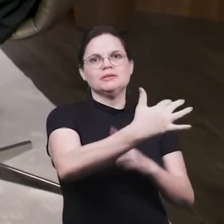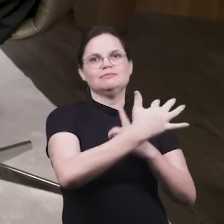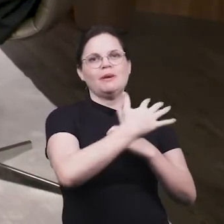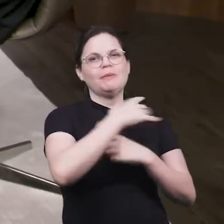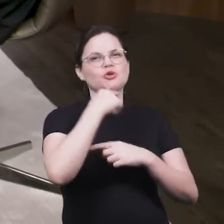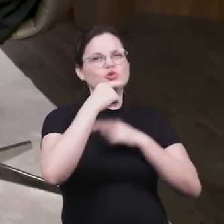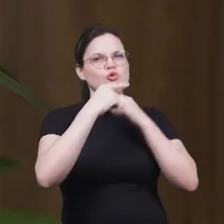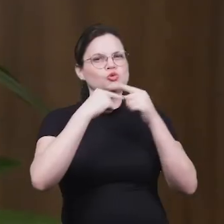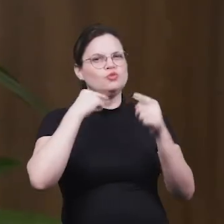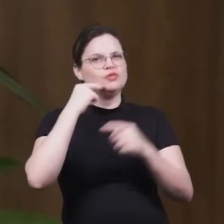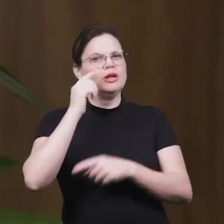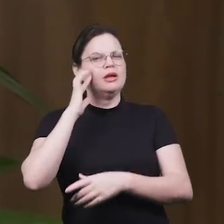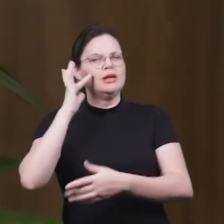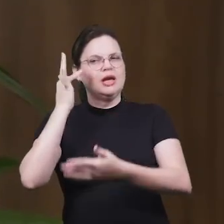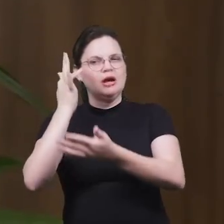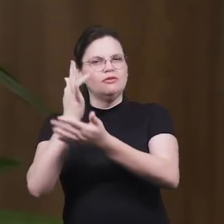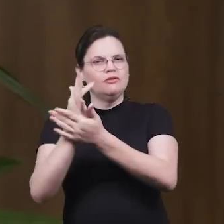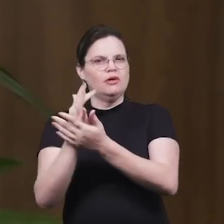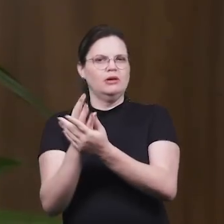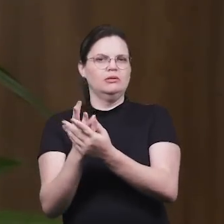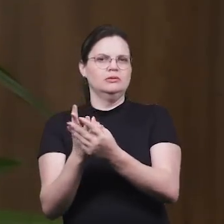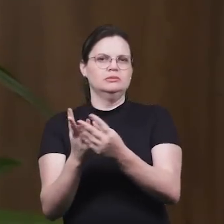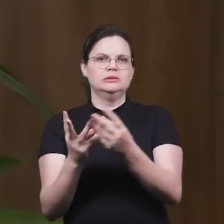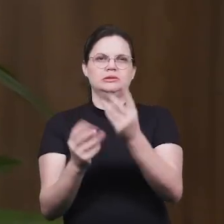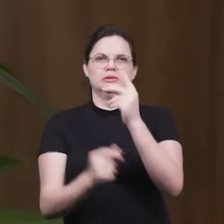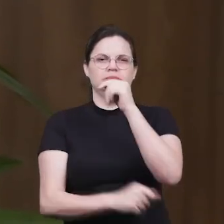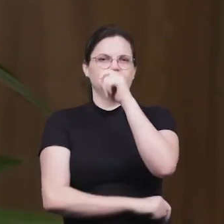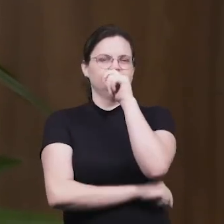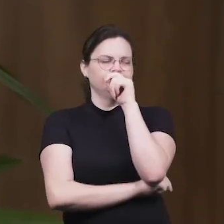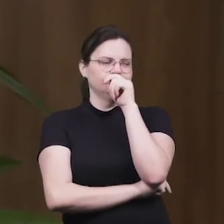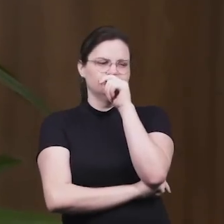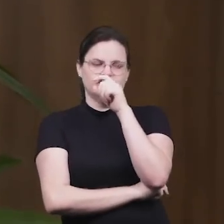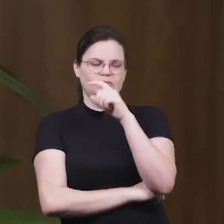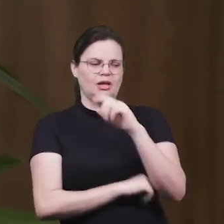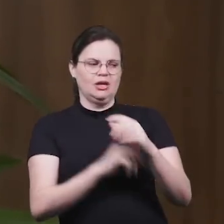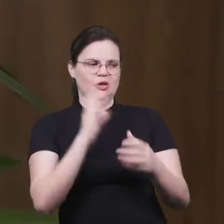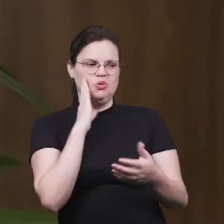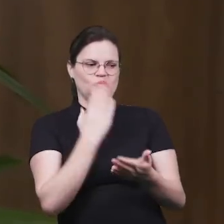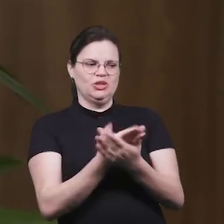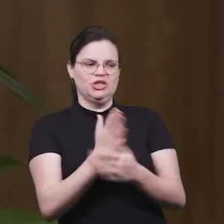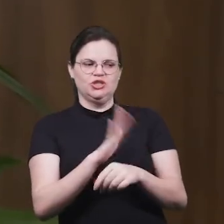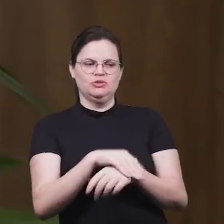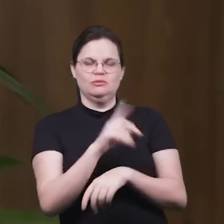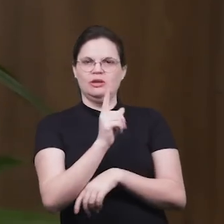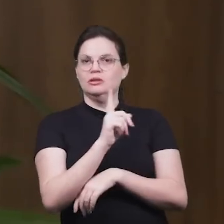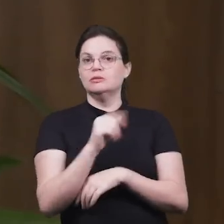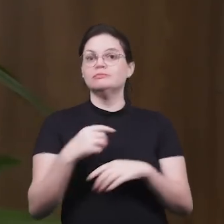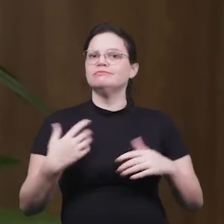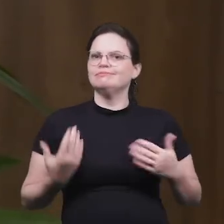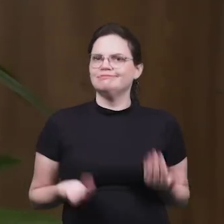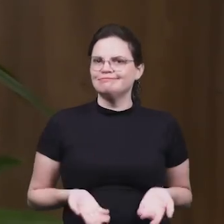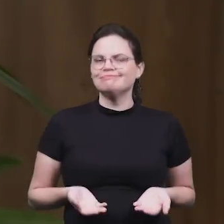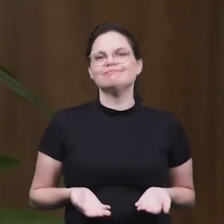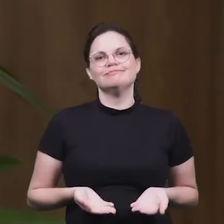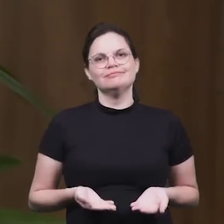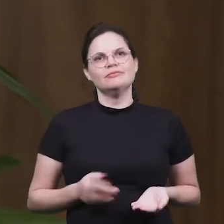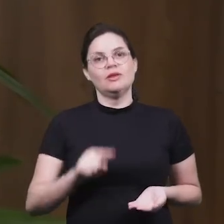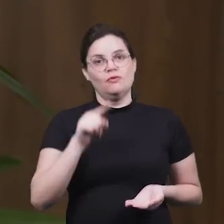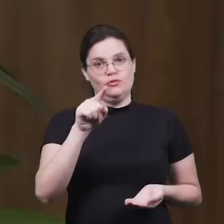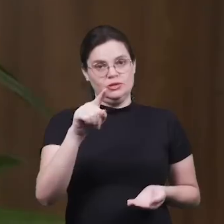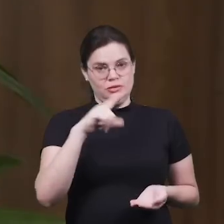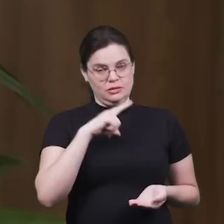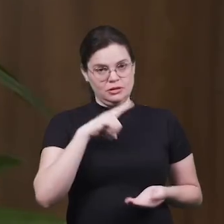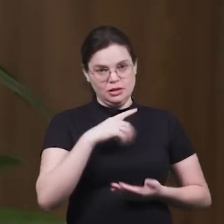fé, transformando ela em incredulidade. Então, é uma bênção de você